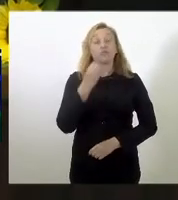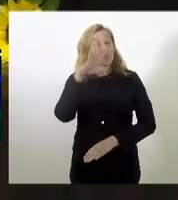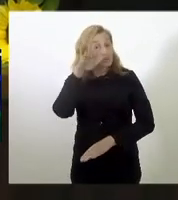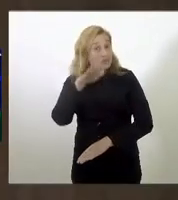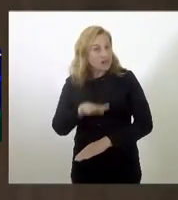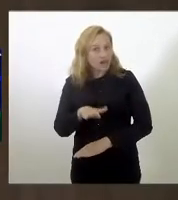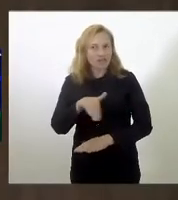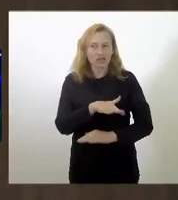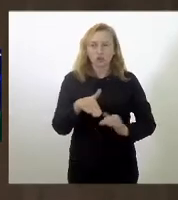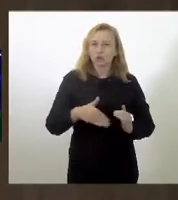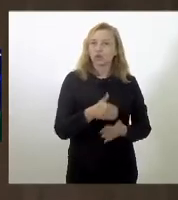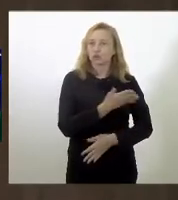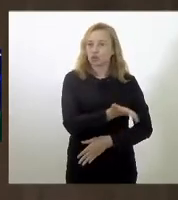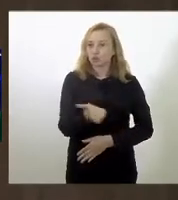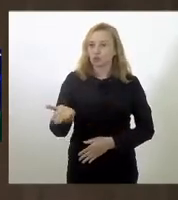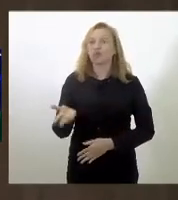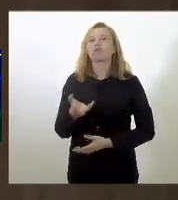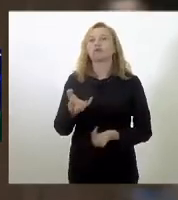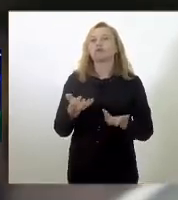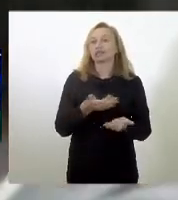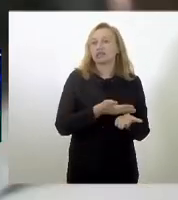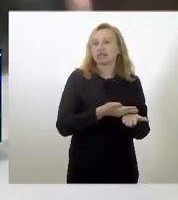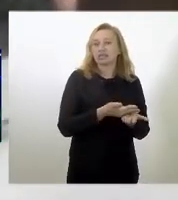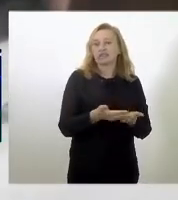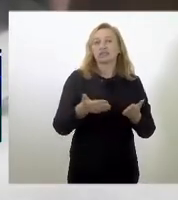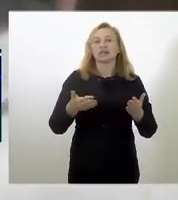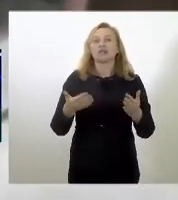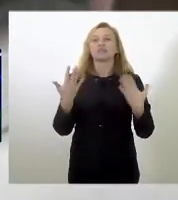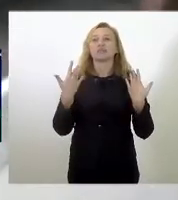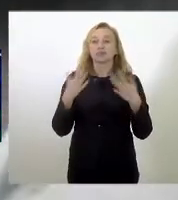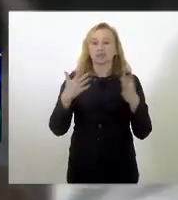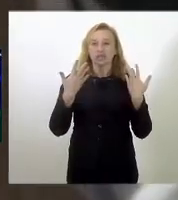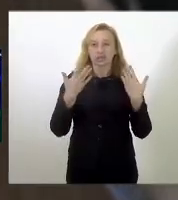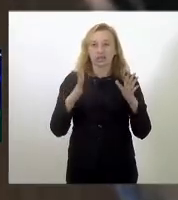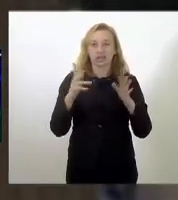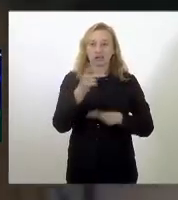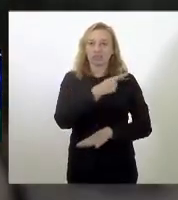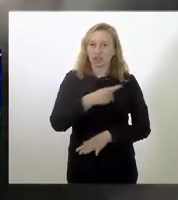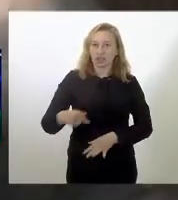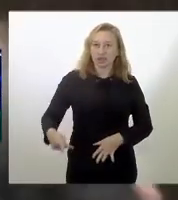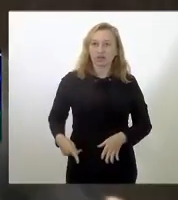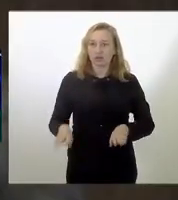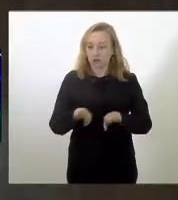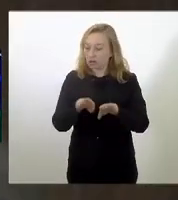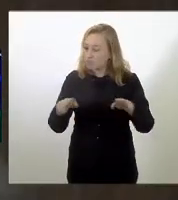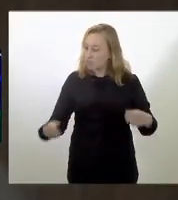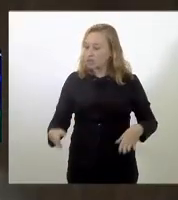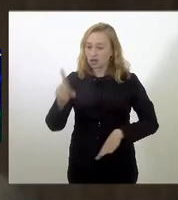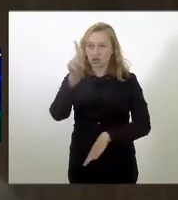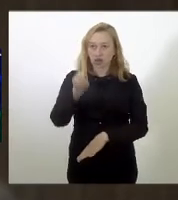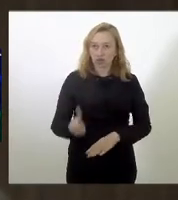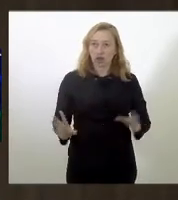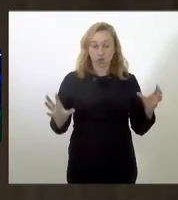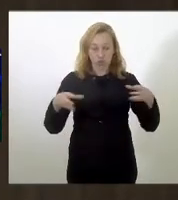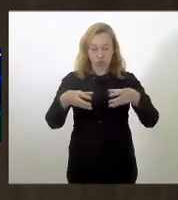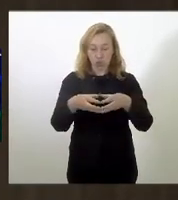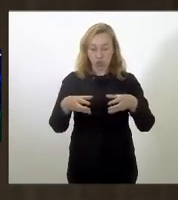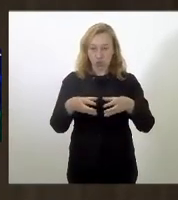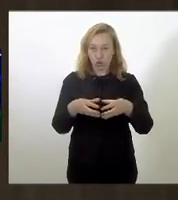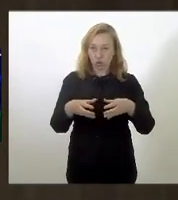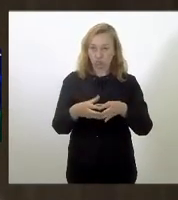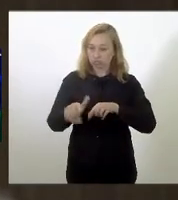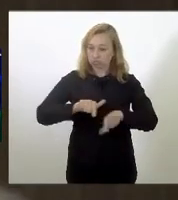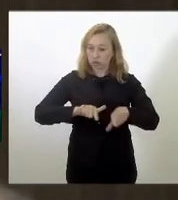tarde a todas e todos. Eu quero inicialmente saudar a presidência, a mesa diretora, a equipe de servidores